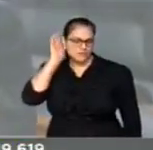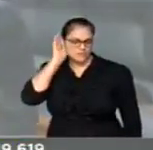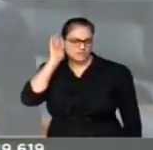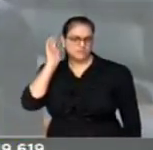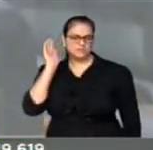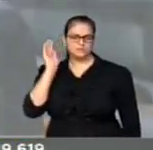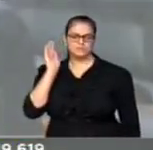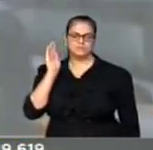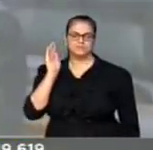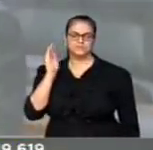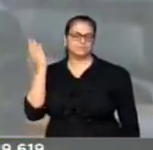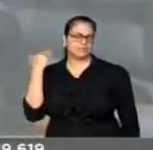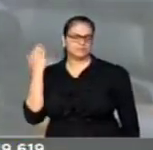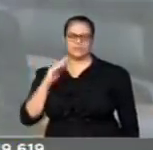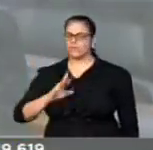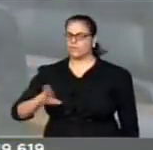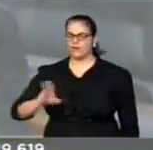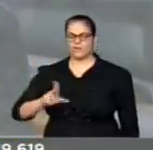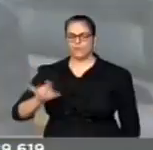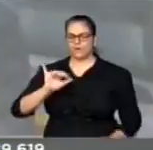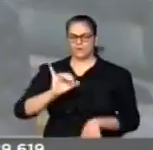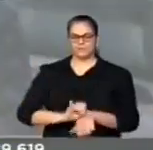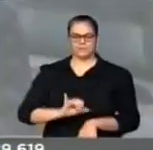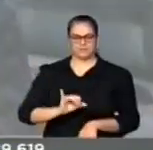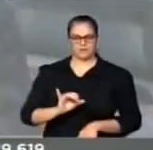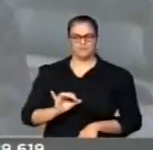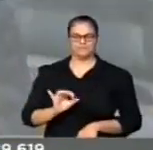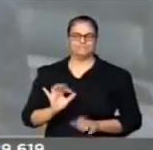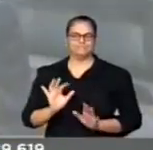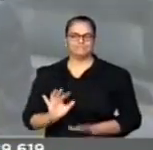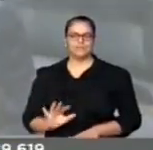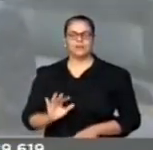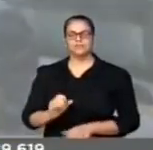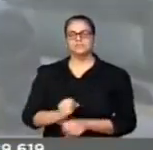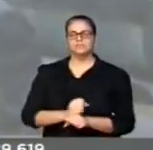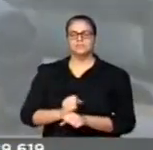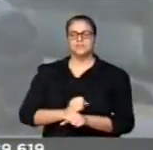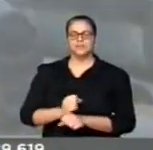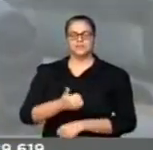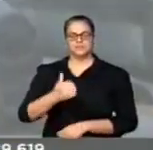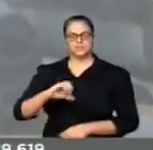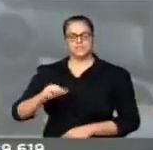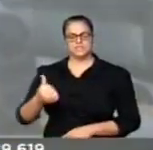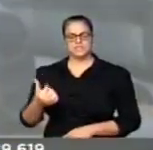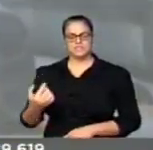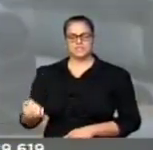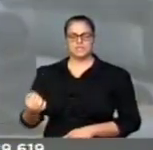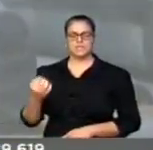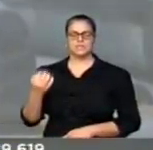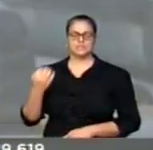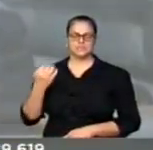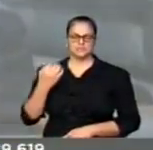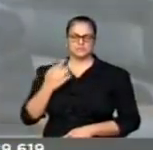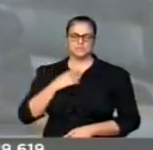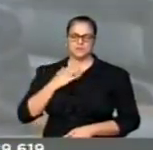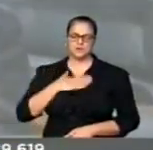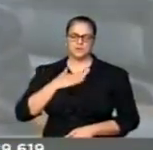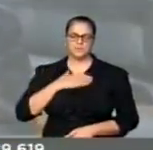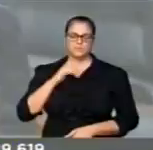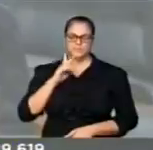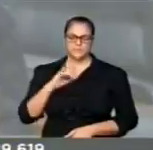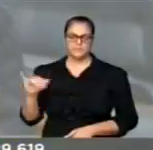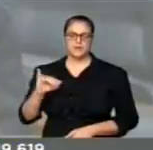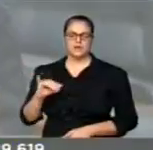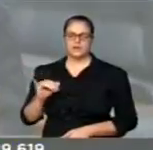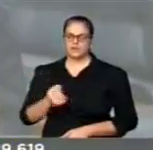do Sul. Não era a capital, era a peça de resistência, quando nos anos 60 o meu pai e um conjunto de pessoas coletaram